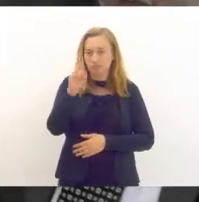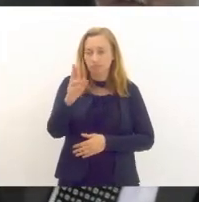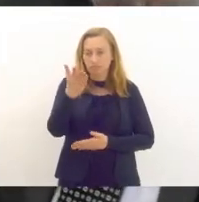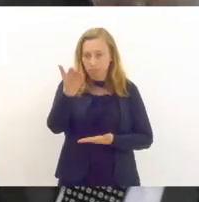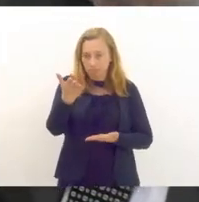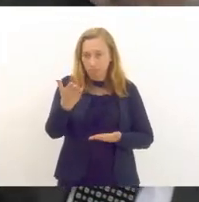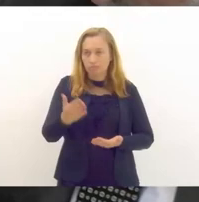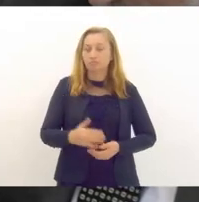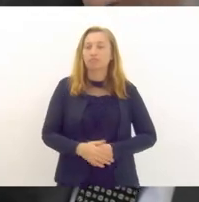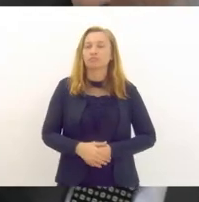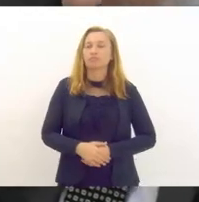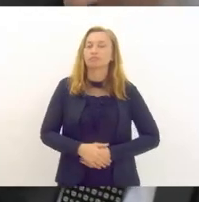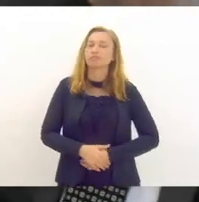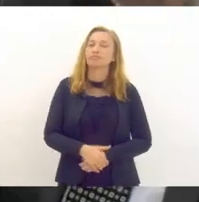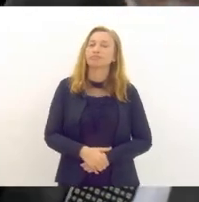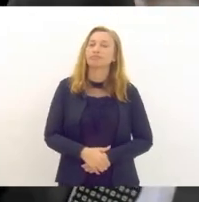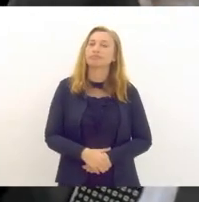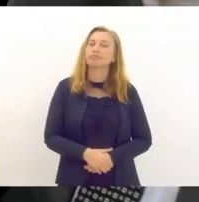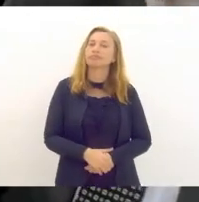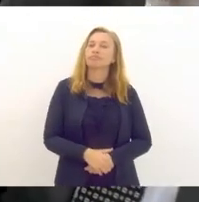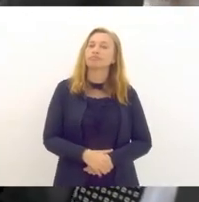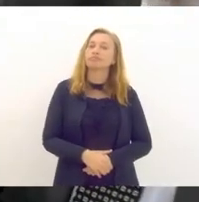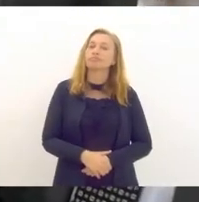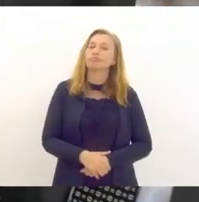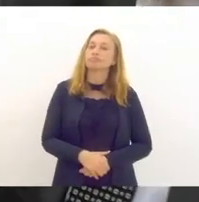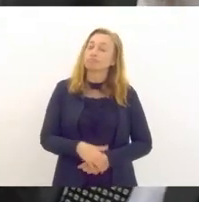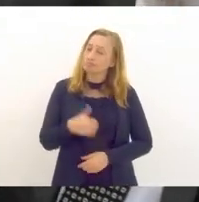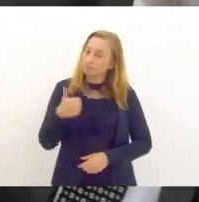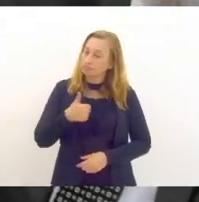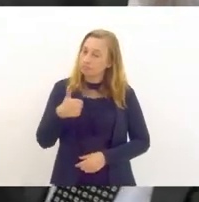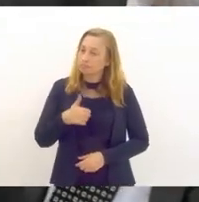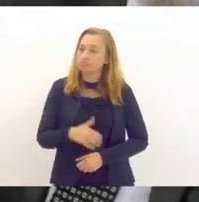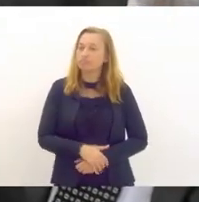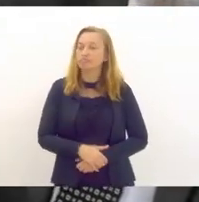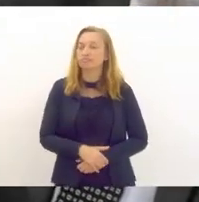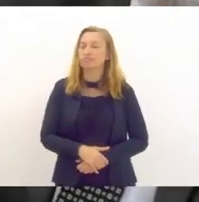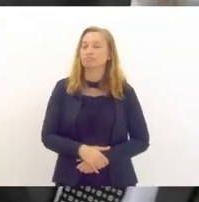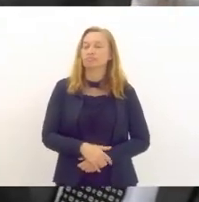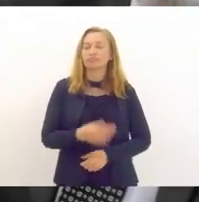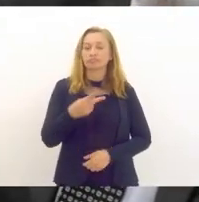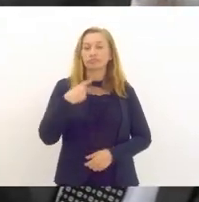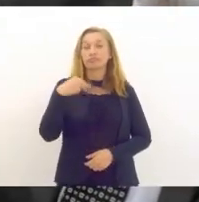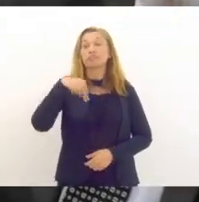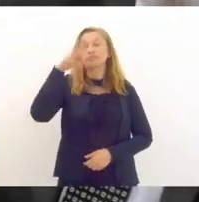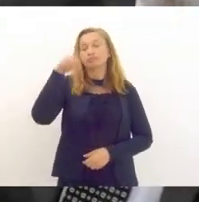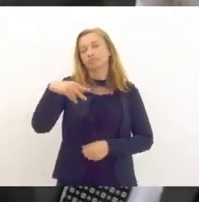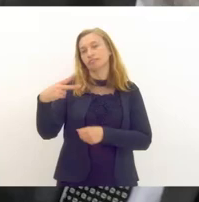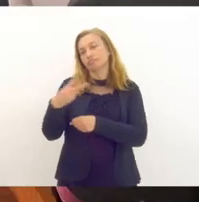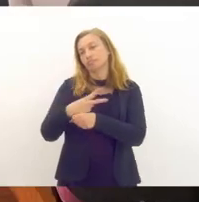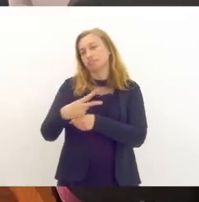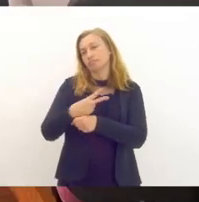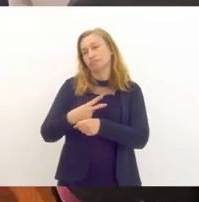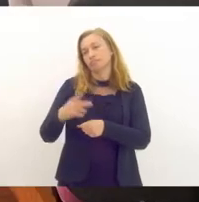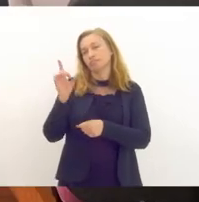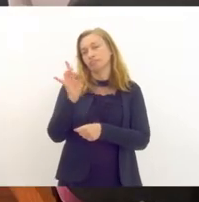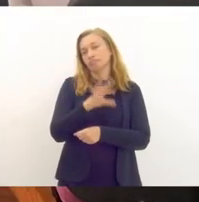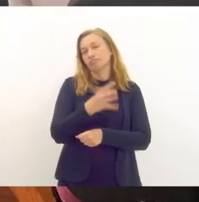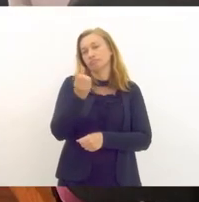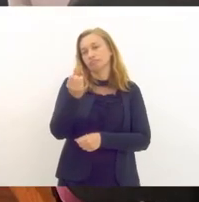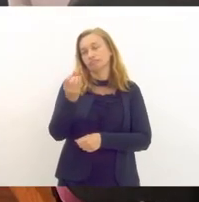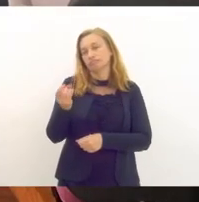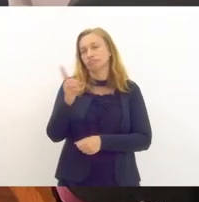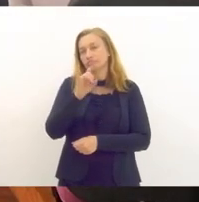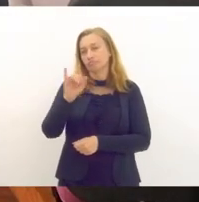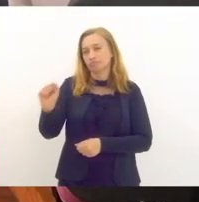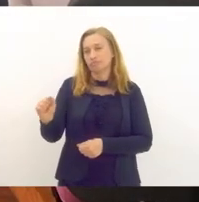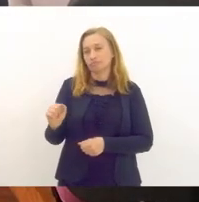e apreço em primeiro dizer que quem me procurou durante os últimos 60 dias em relação